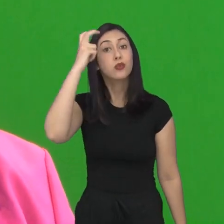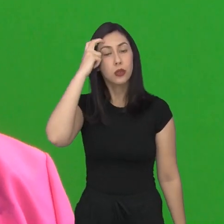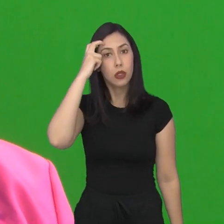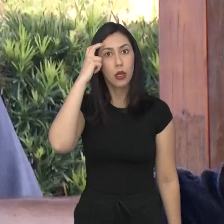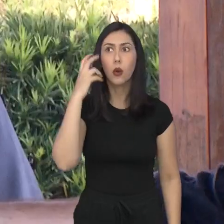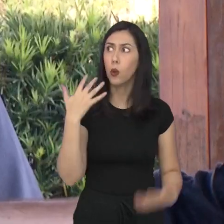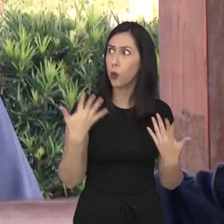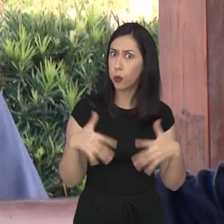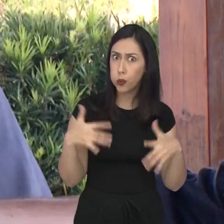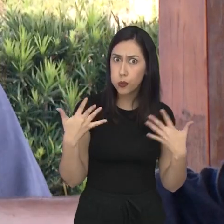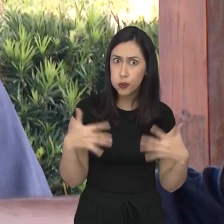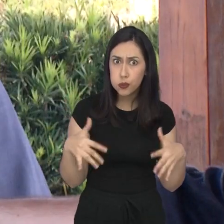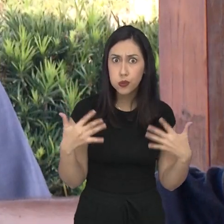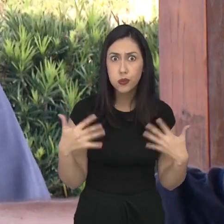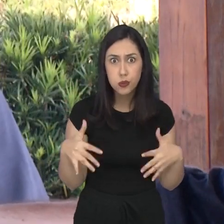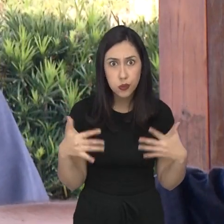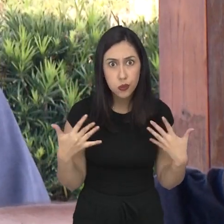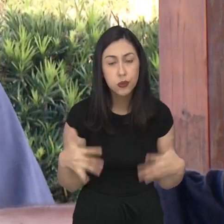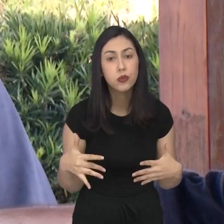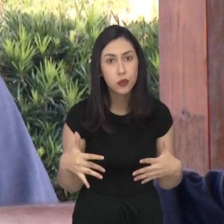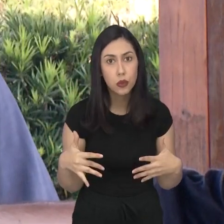dessa cultura. É impressionante.